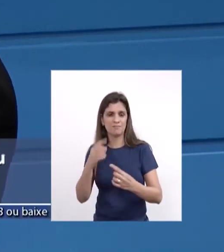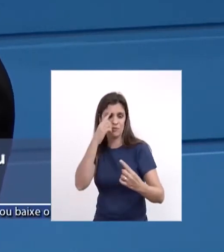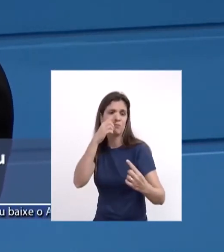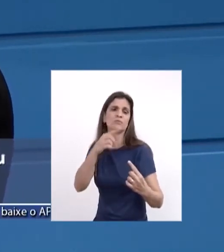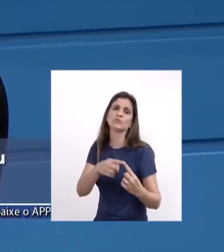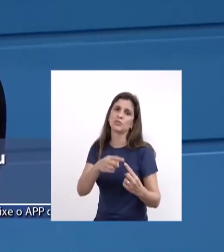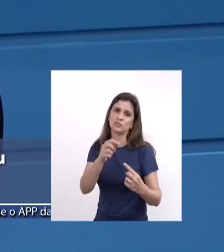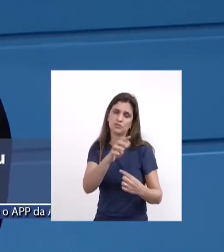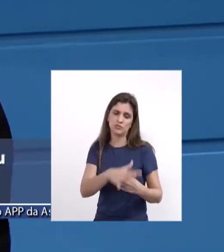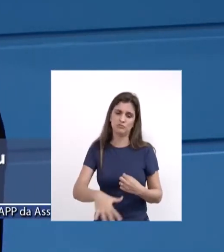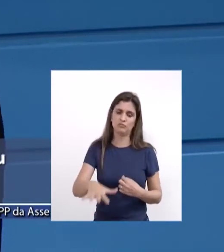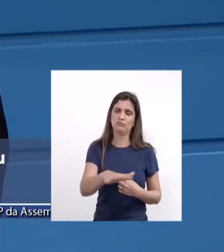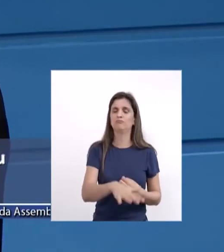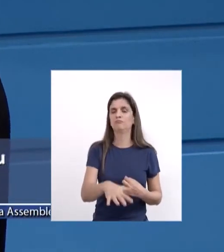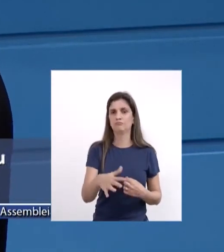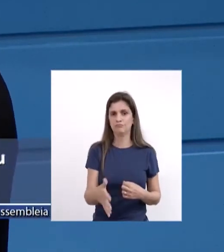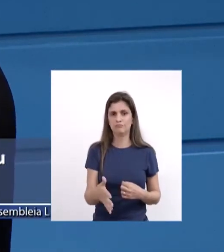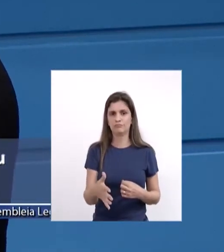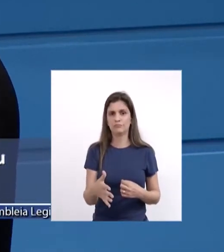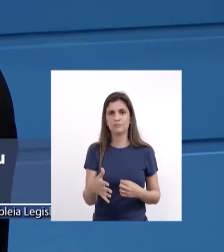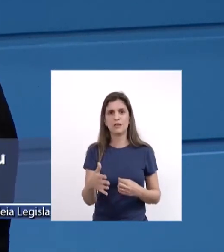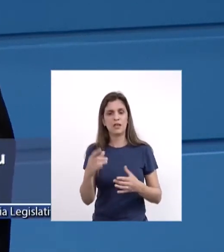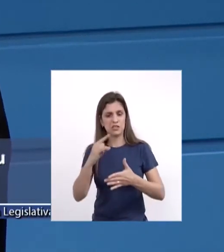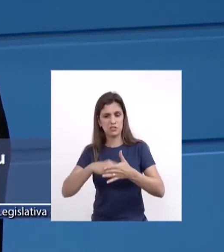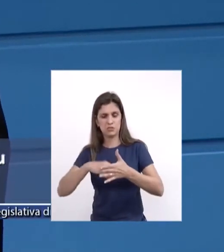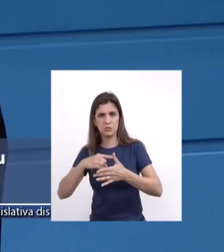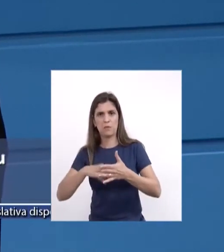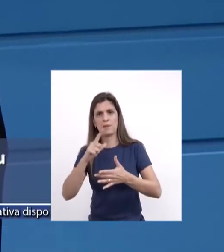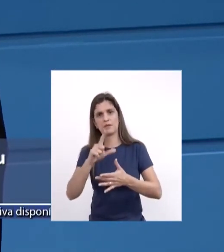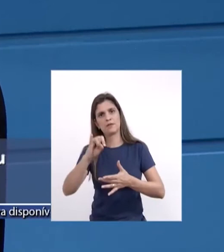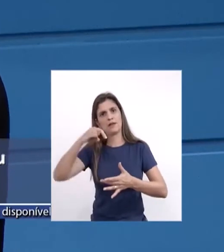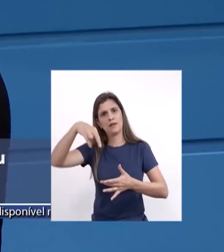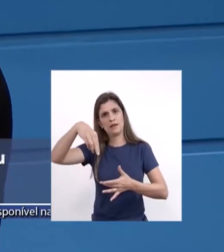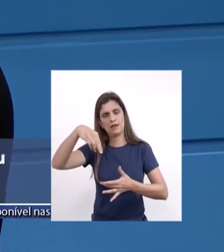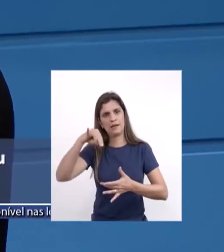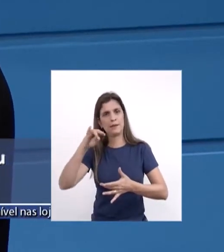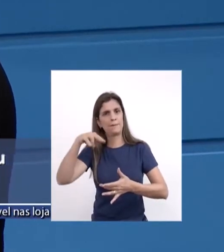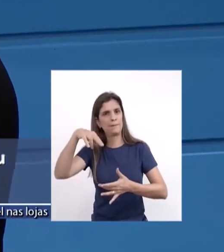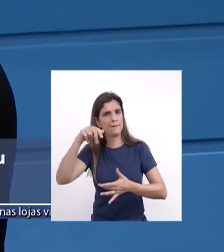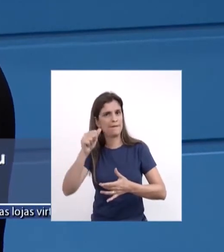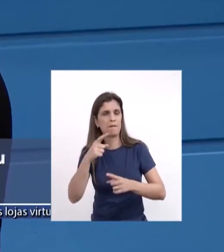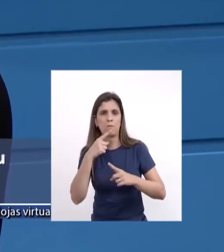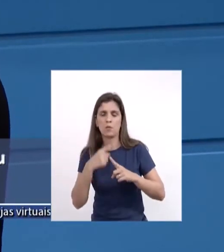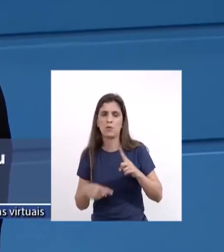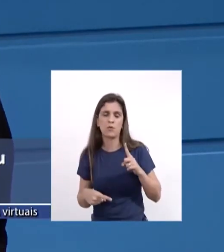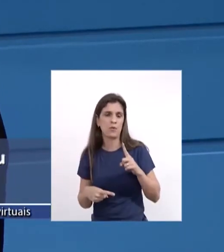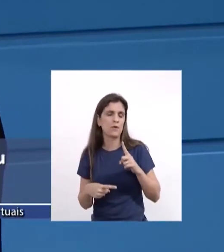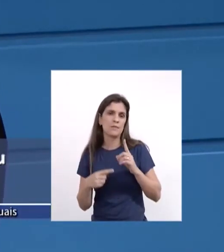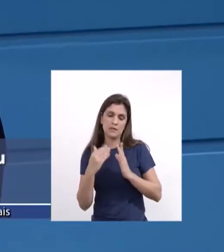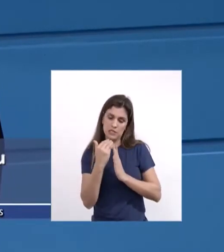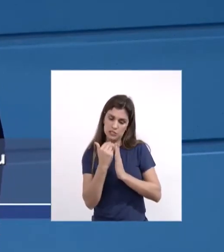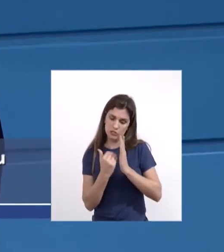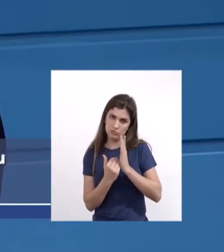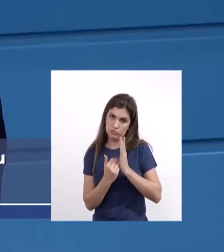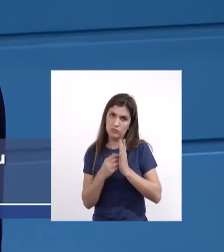dessas questões é essa liminar, suspendendo a diminuição da cobrança do